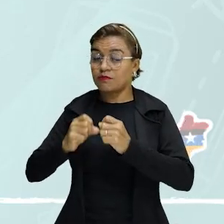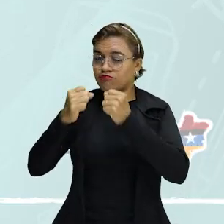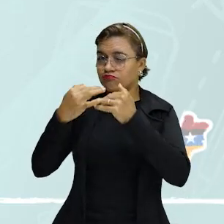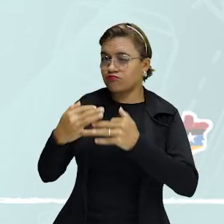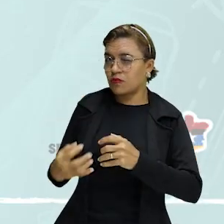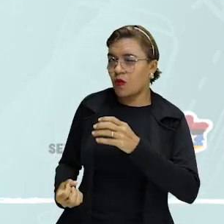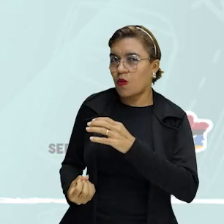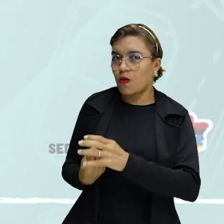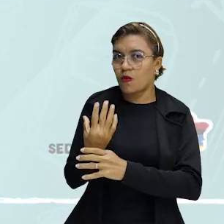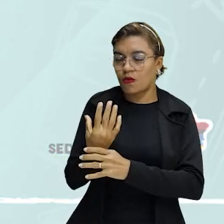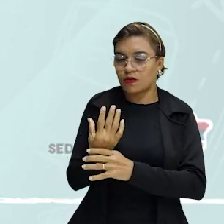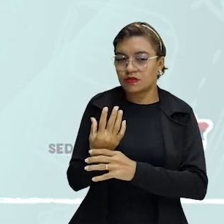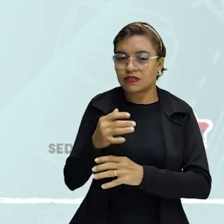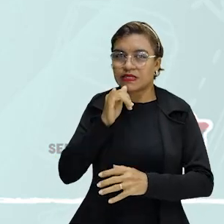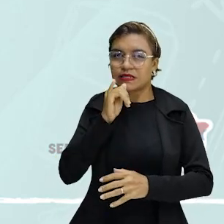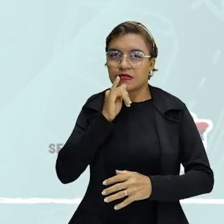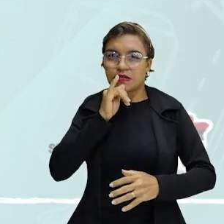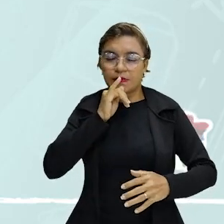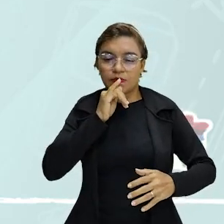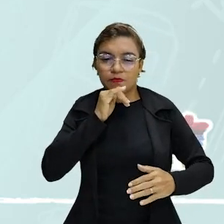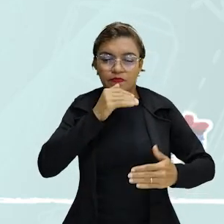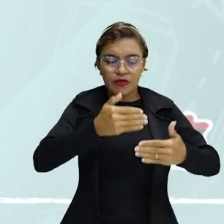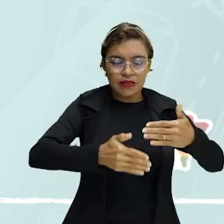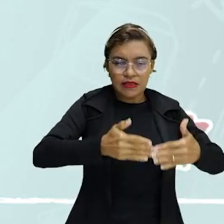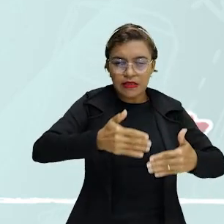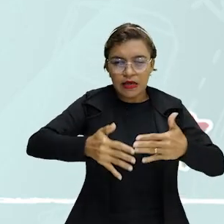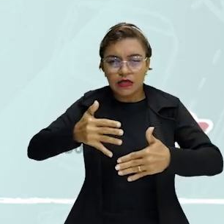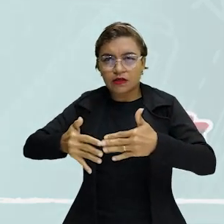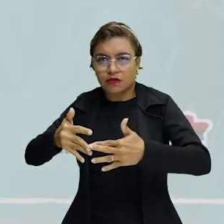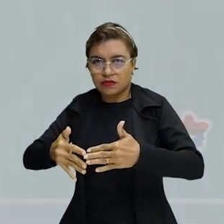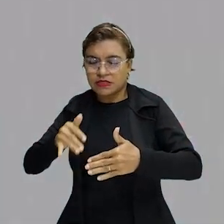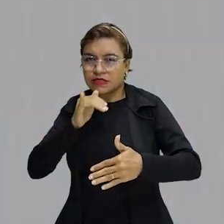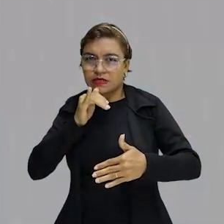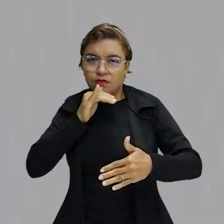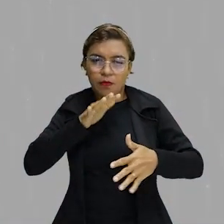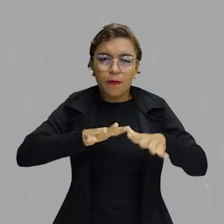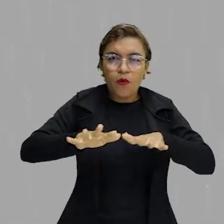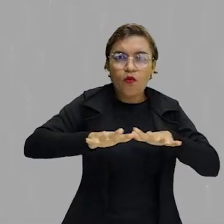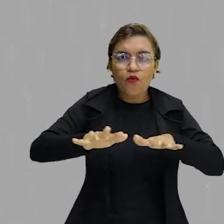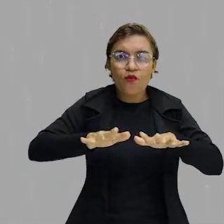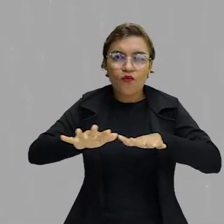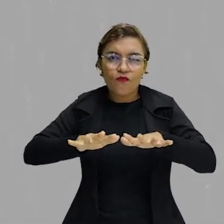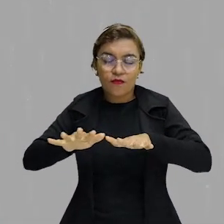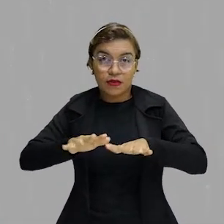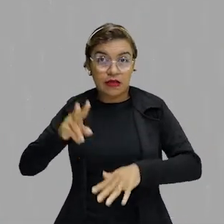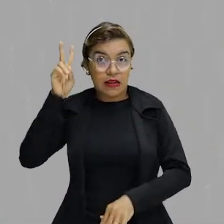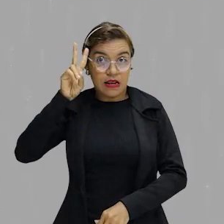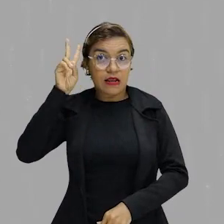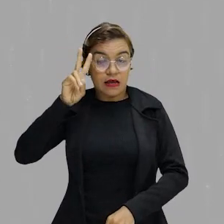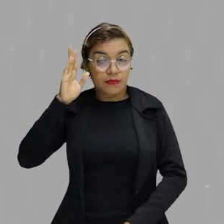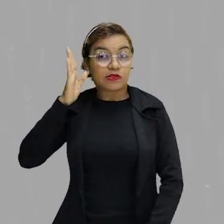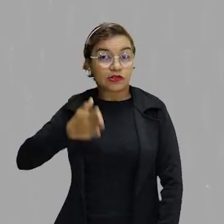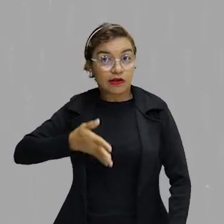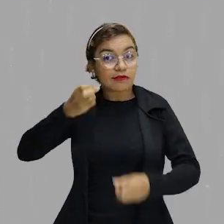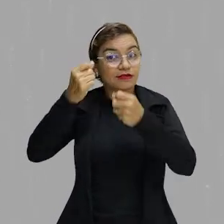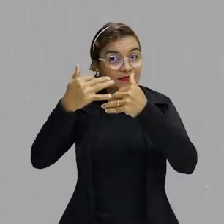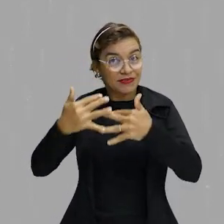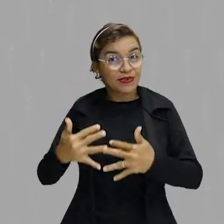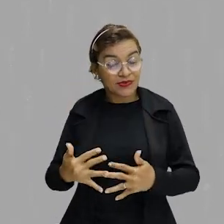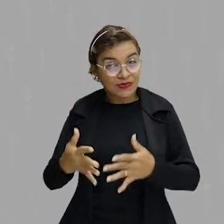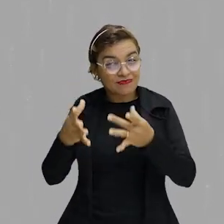no chamado tectonismo, ou seja, na movimentação das placas tectônicas, né? Lembra que a gente já falou sobre isso,